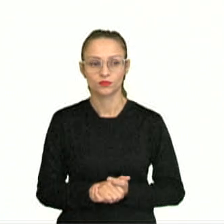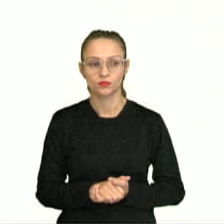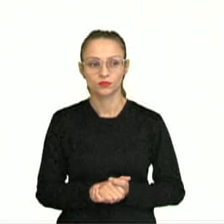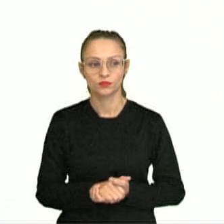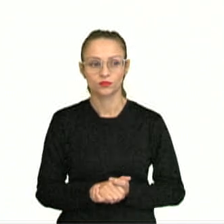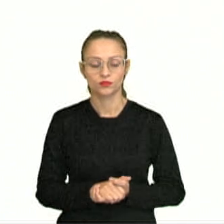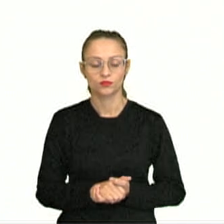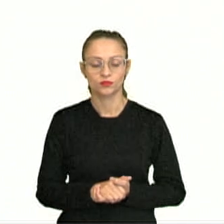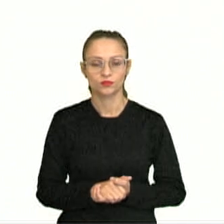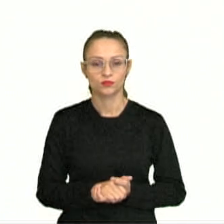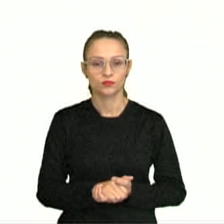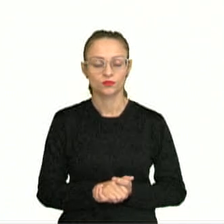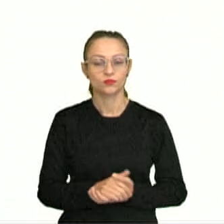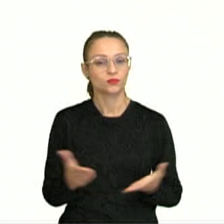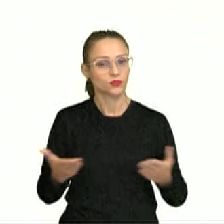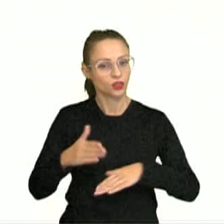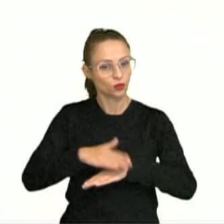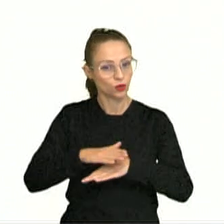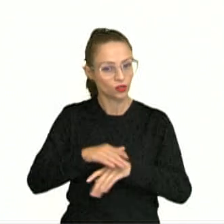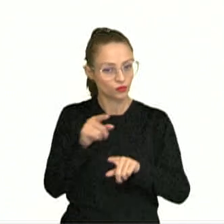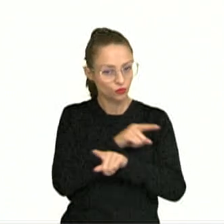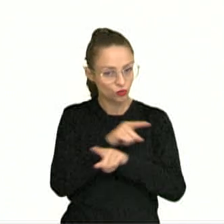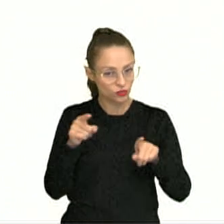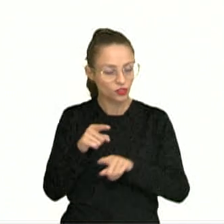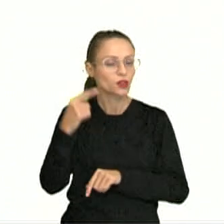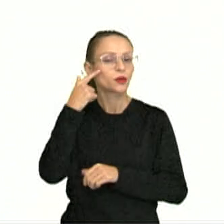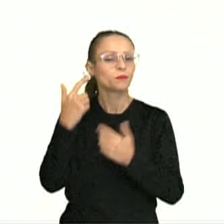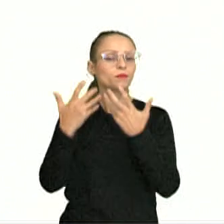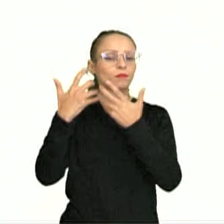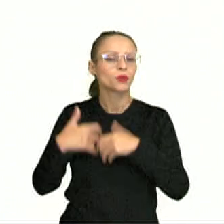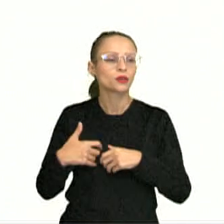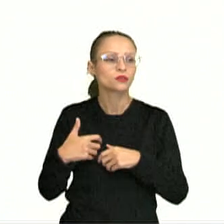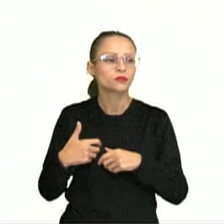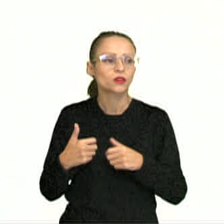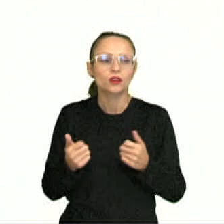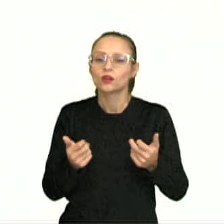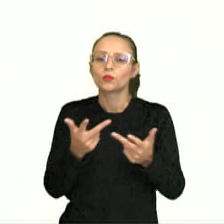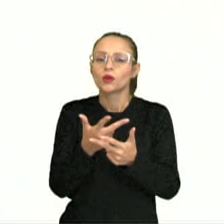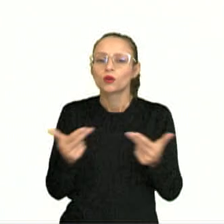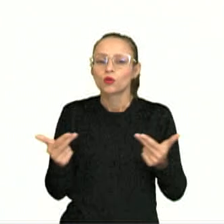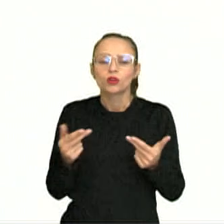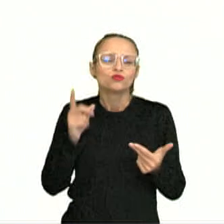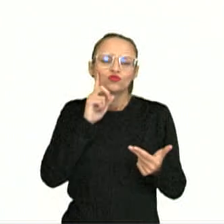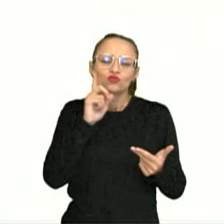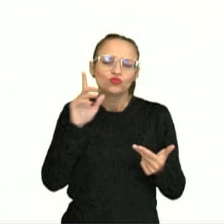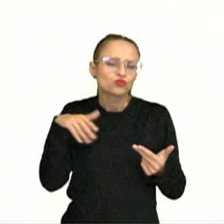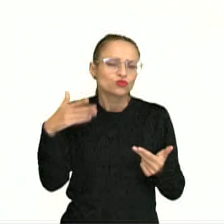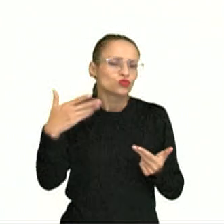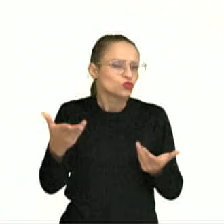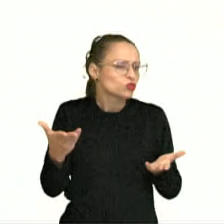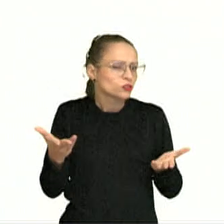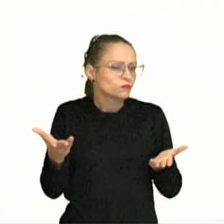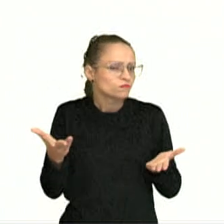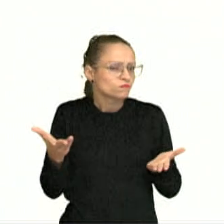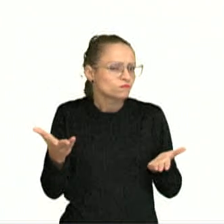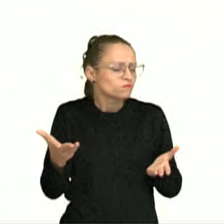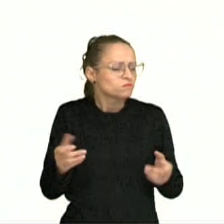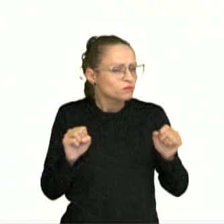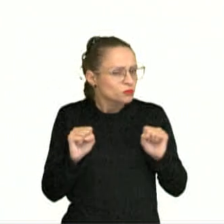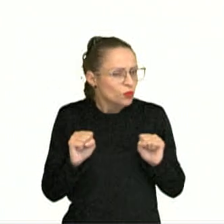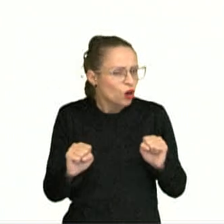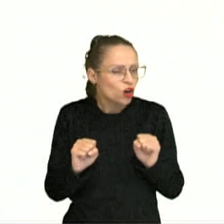te imaginas? Agora é com vocês. Vocês vão pensar em algo do dia a dia que